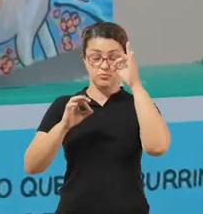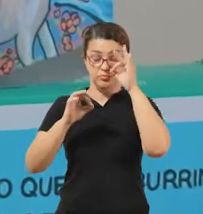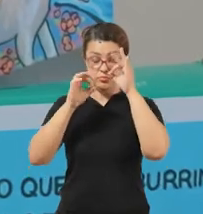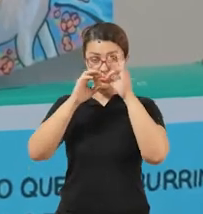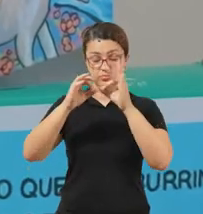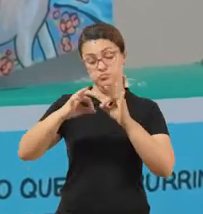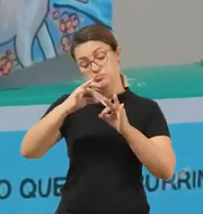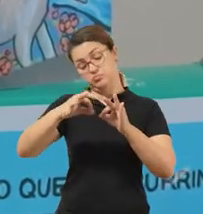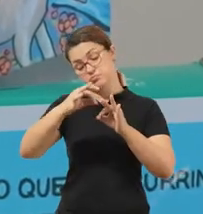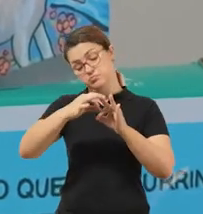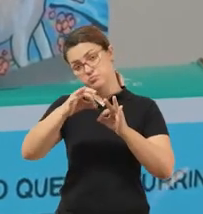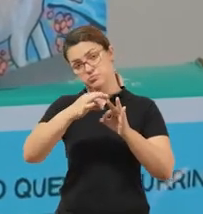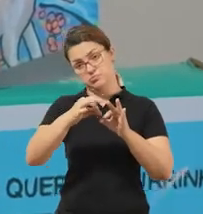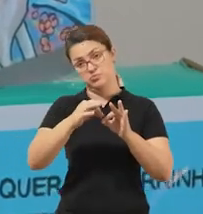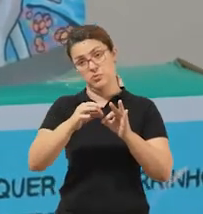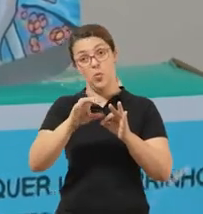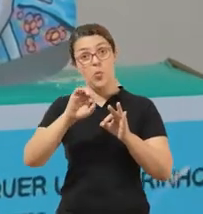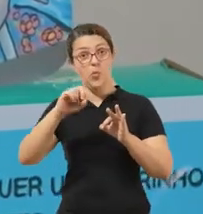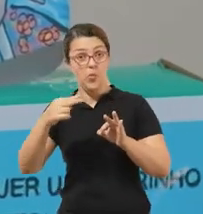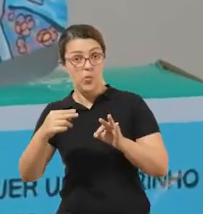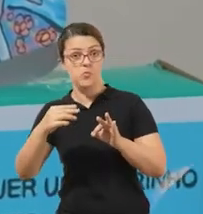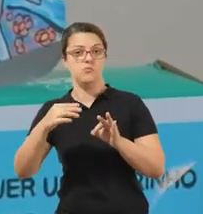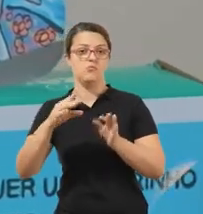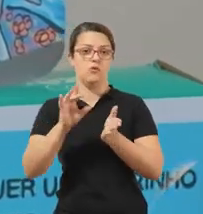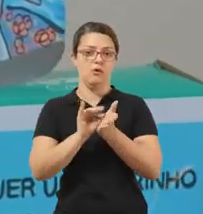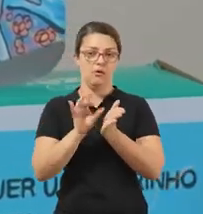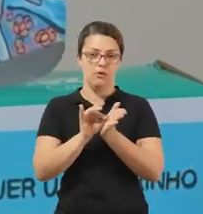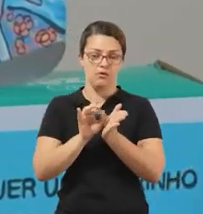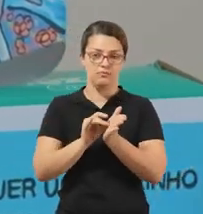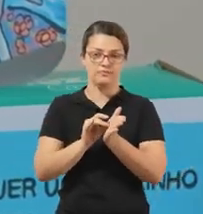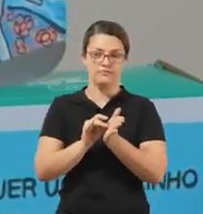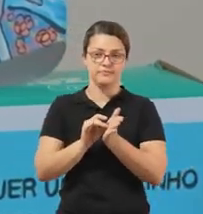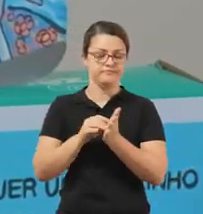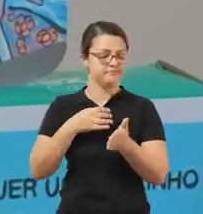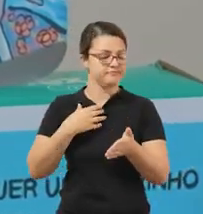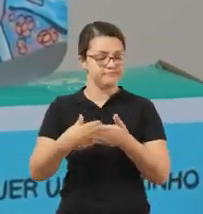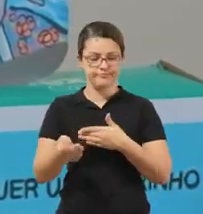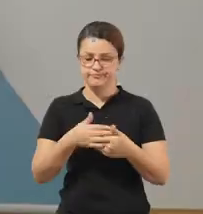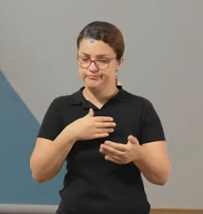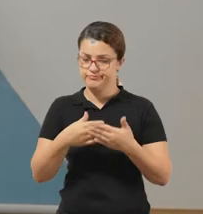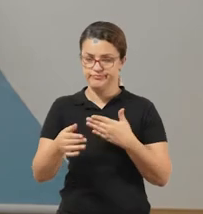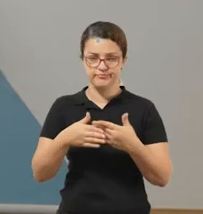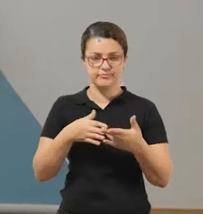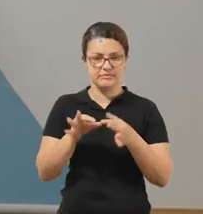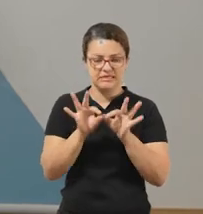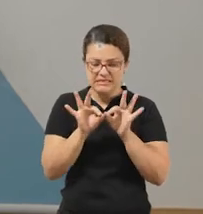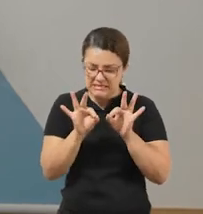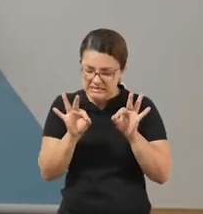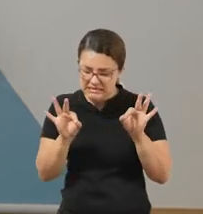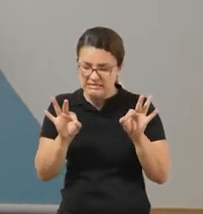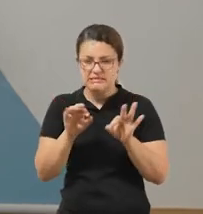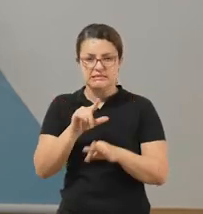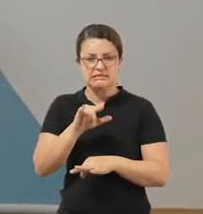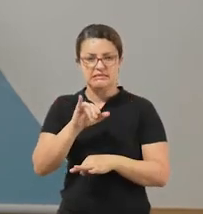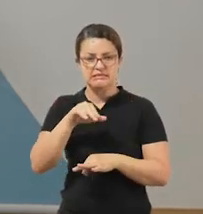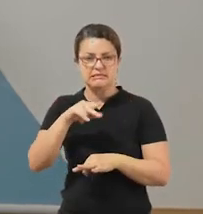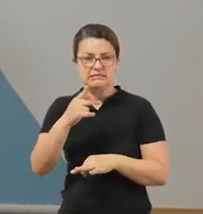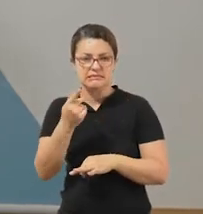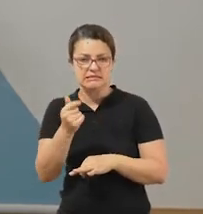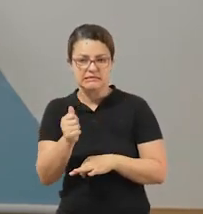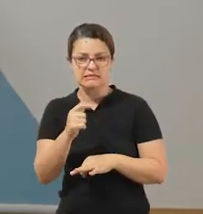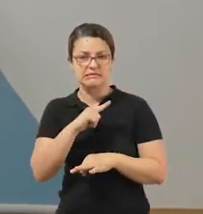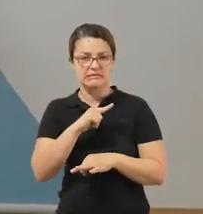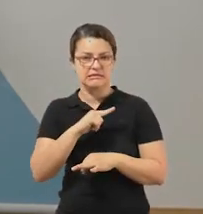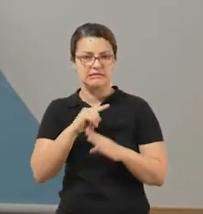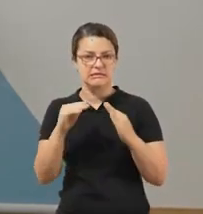casa, você pode costurar o botão ou colar. E esse aqui, olha, qualquer linha que você tenha em casa, você pode fazer a crinazinha